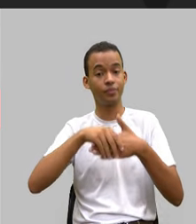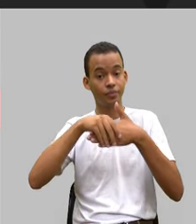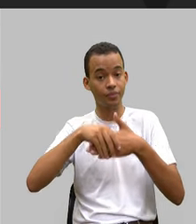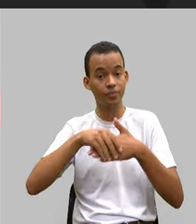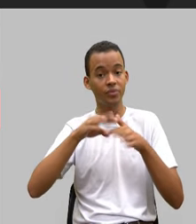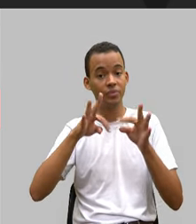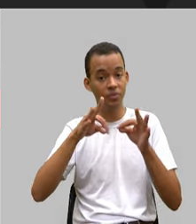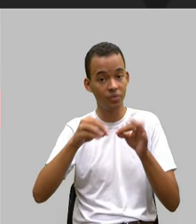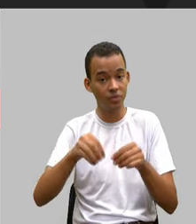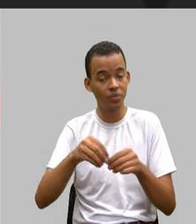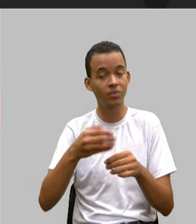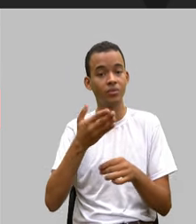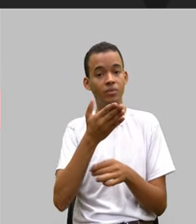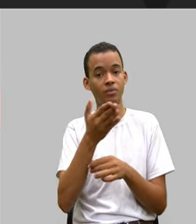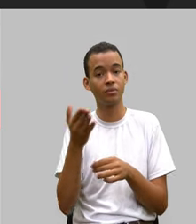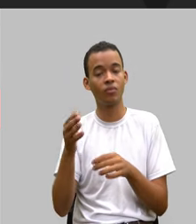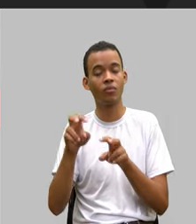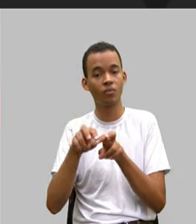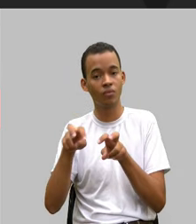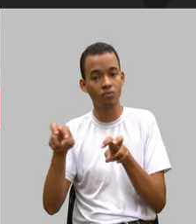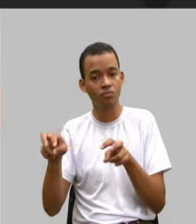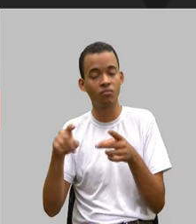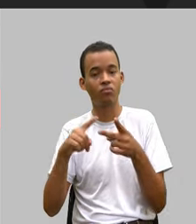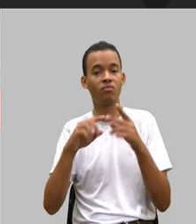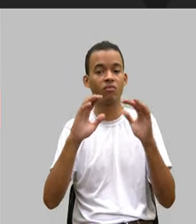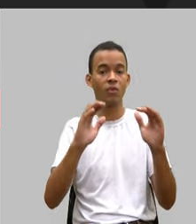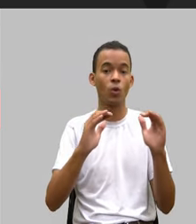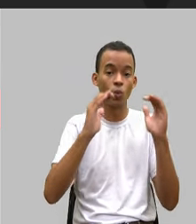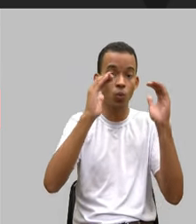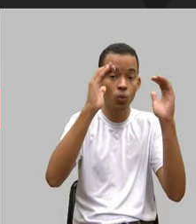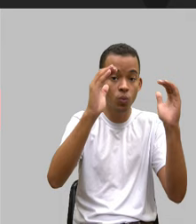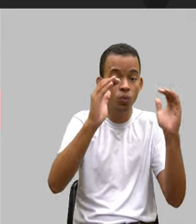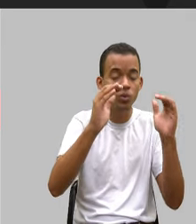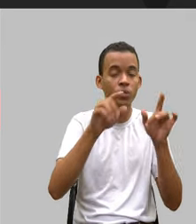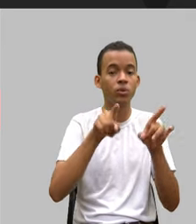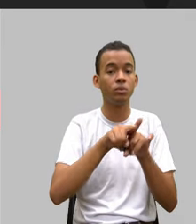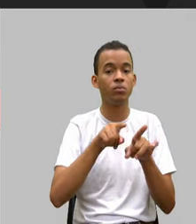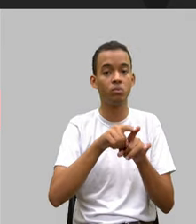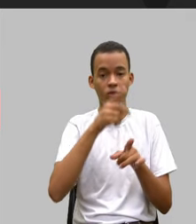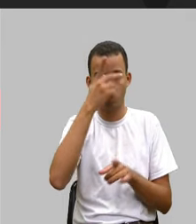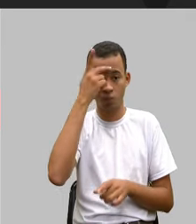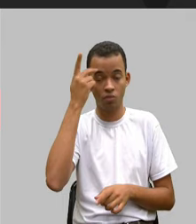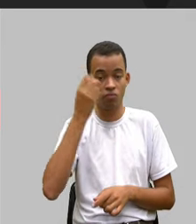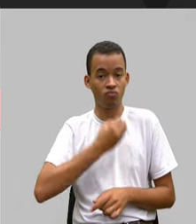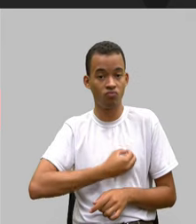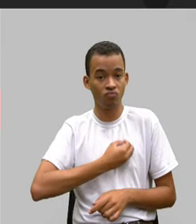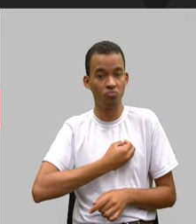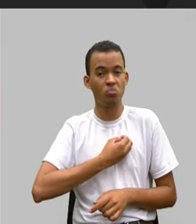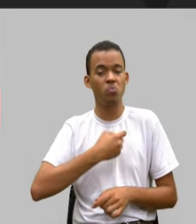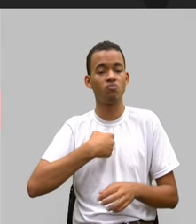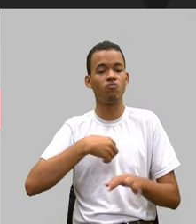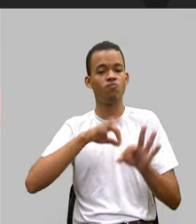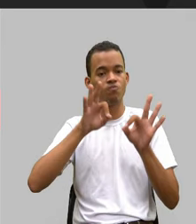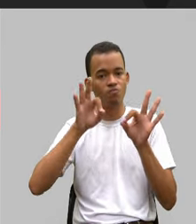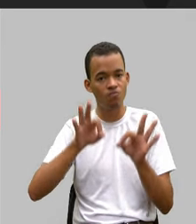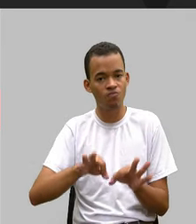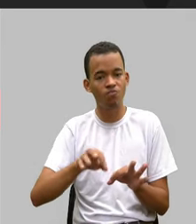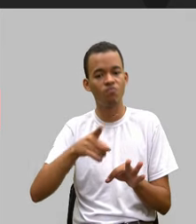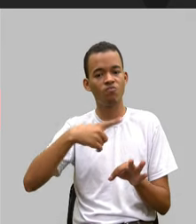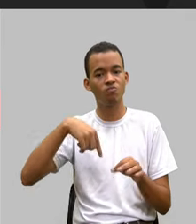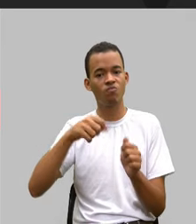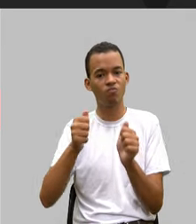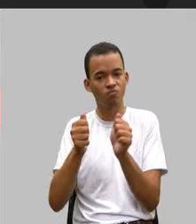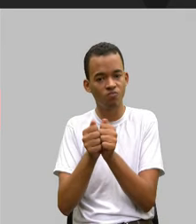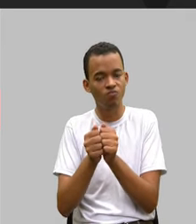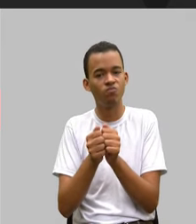sejam na mesa sejam as autoridades sejam os presentes e tenho certeza que vocês Unidos e a gente unido a gente vai